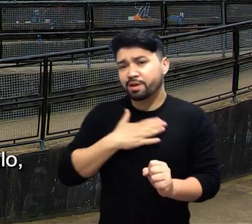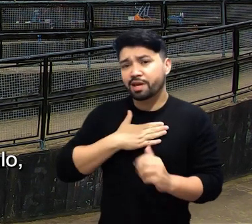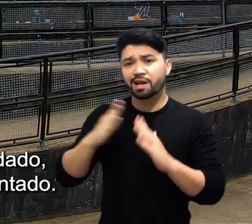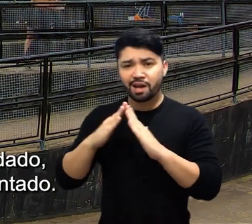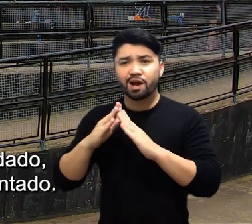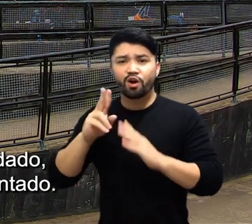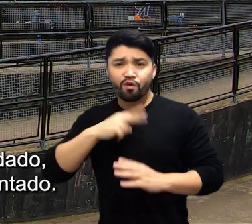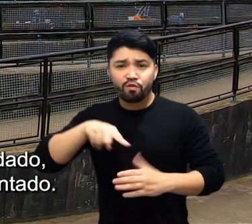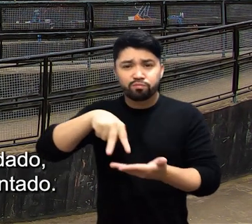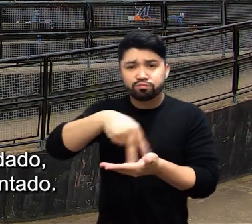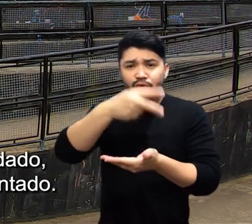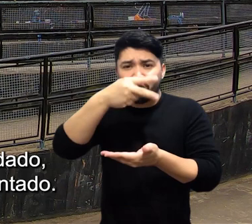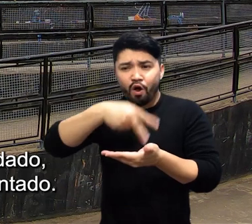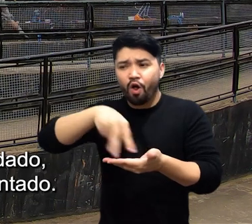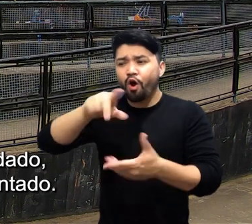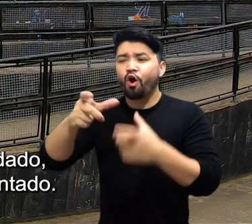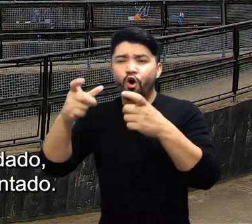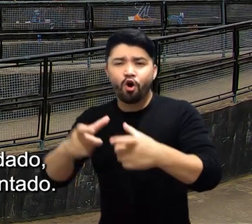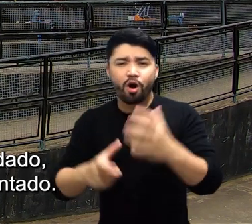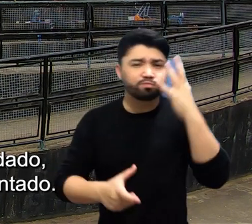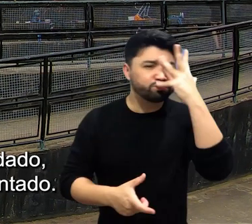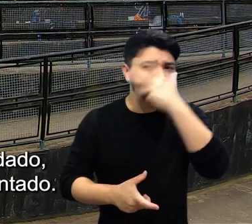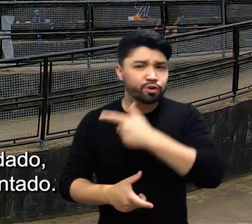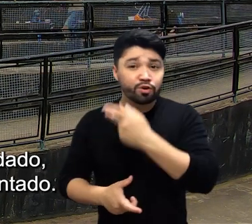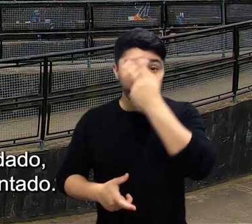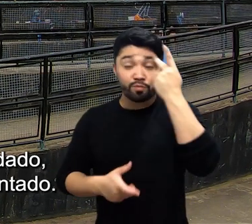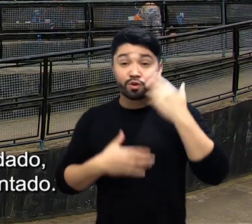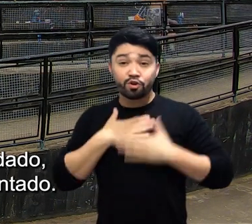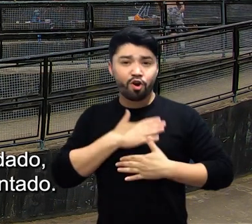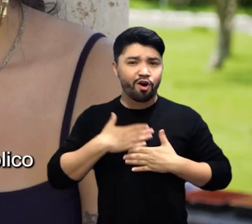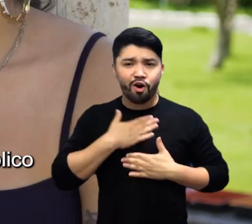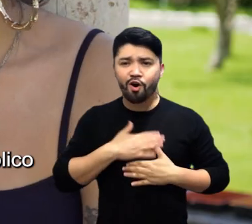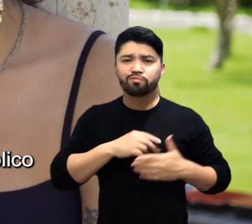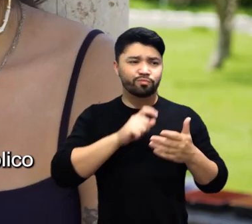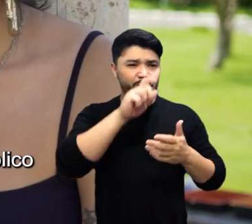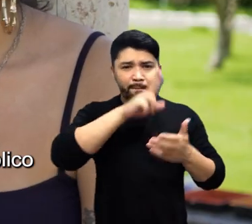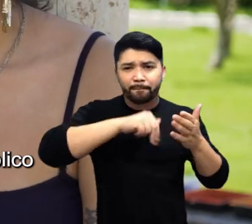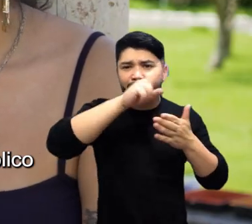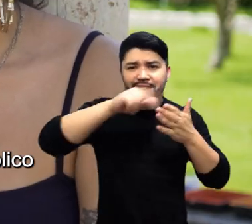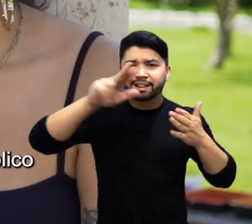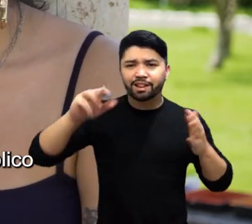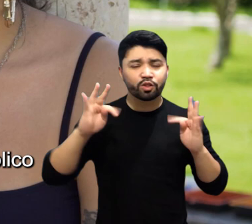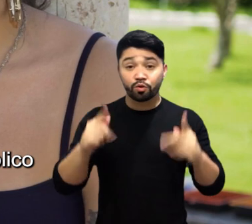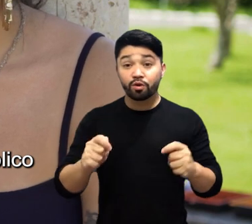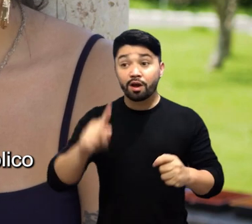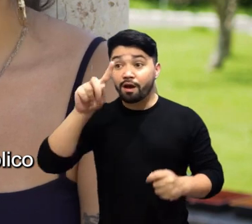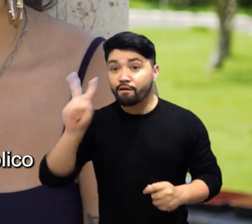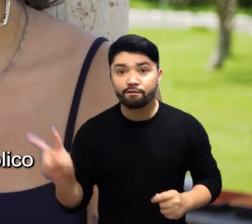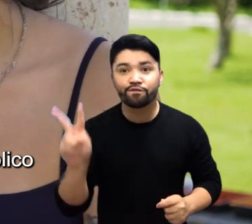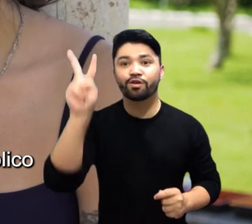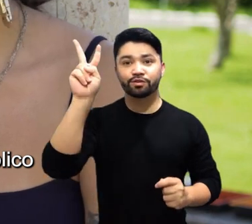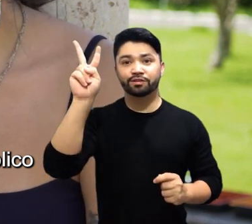de skate, porque vai ser um lugar que vai estar cuidado, um lugar que vai estar bonito, vai estar pintado. E aí é importante, né, valorizar o espaço